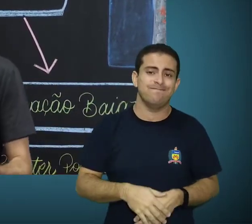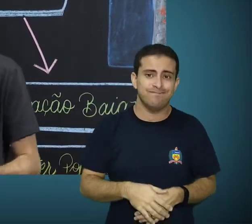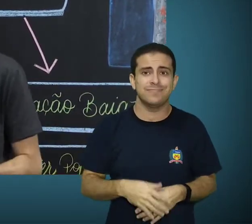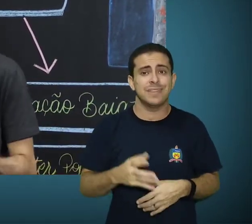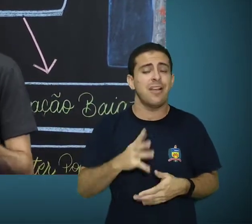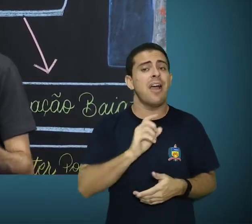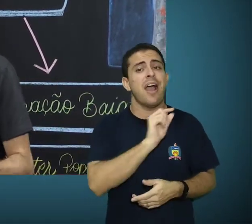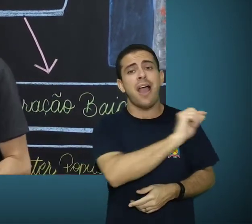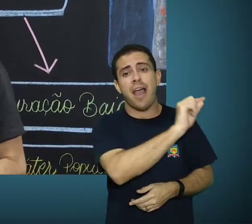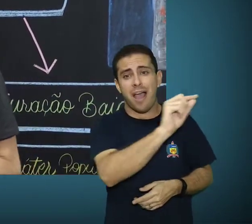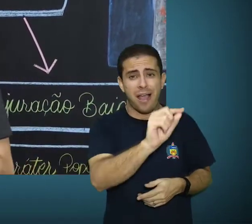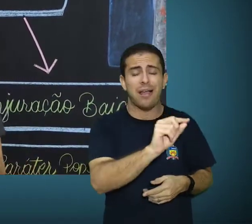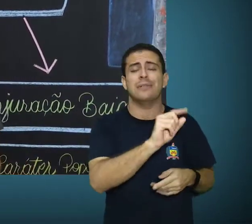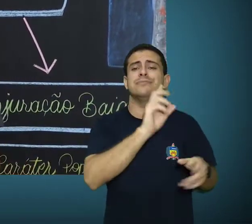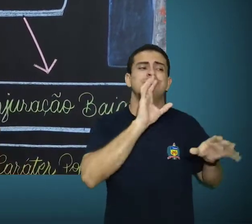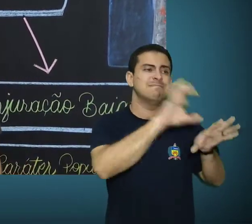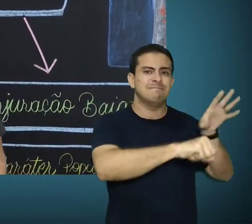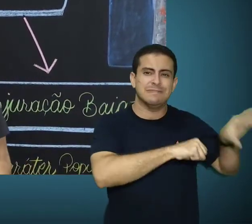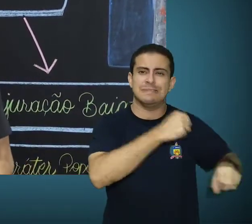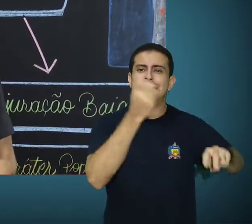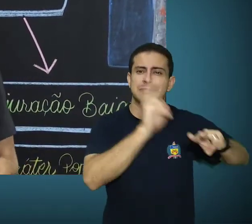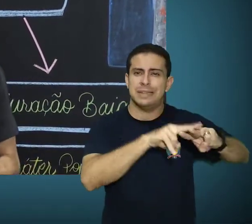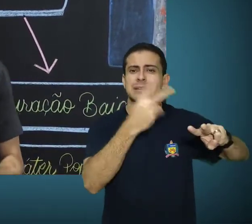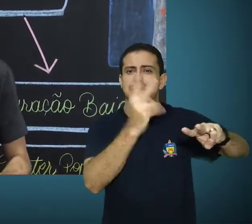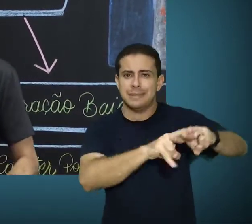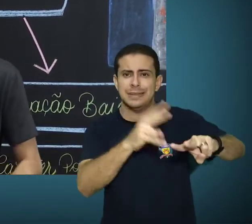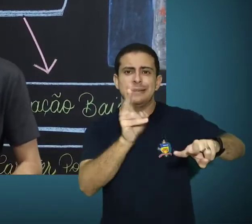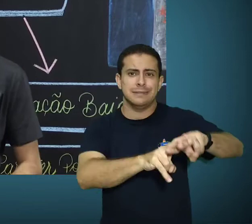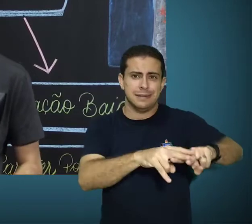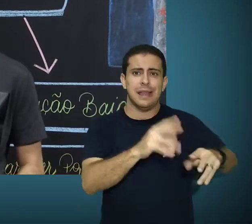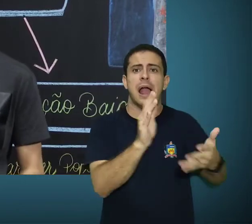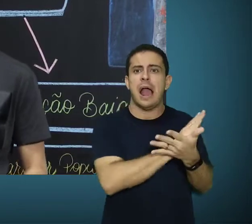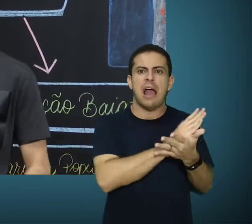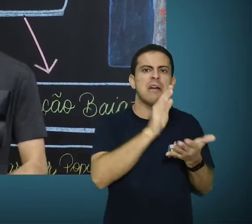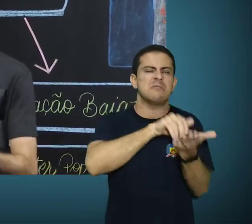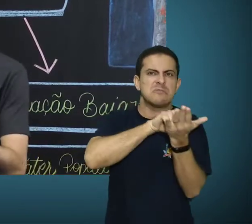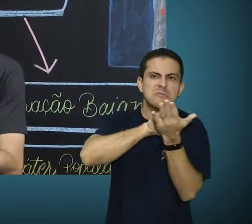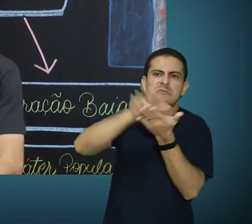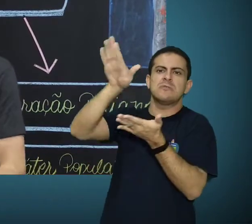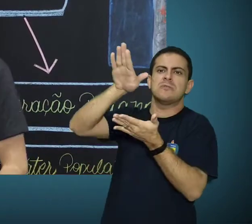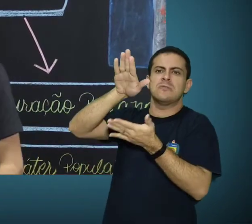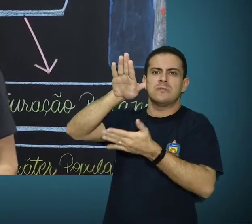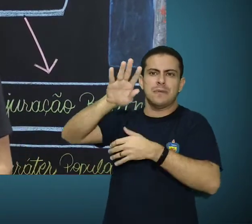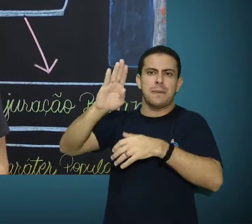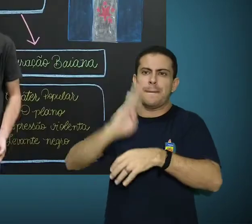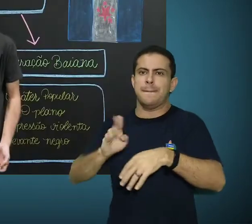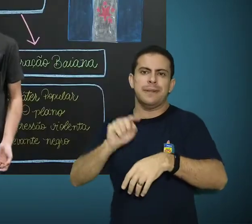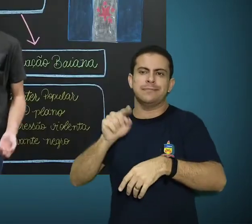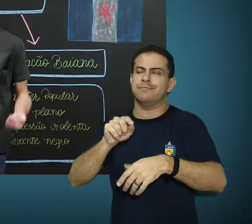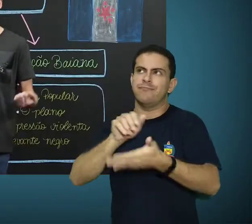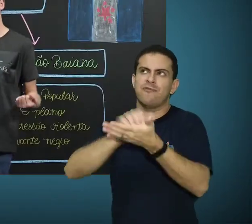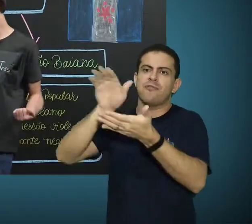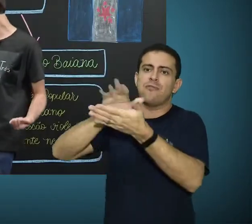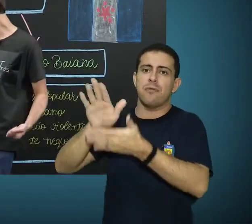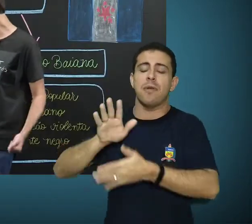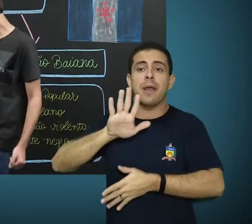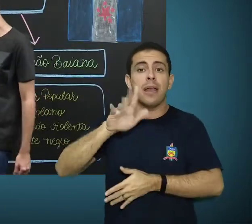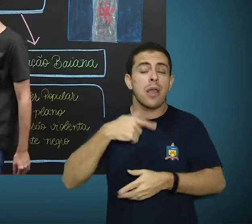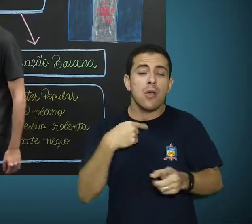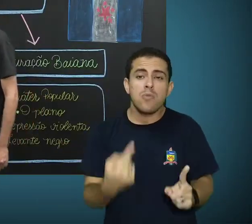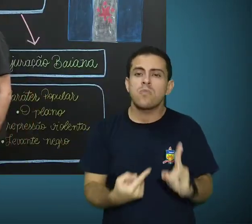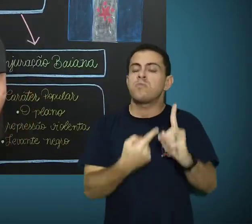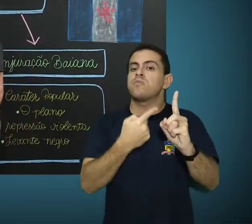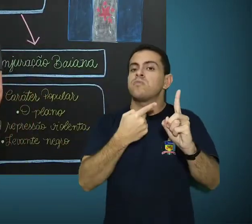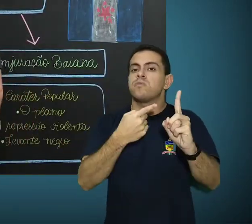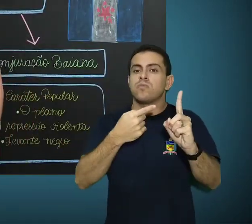que vários dos inconfidentes fossem presos, alguns deles foram mandados para fora do país, e o caso mais